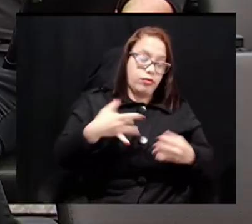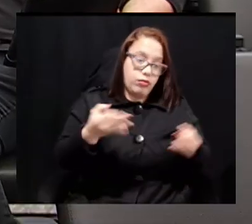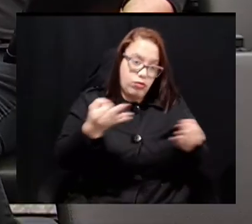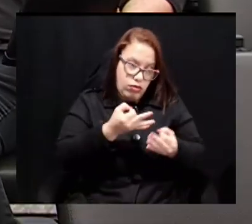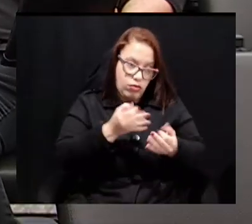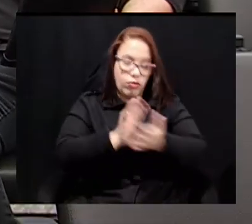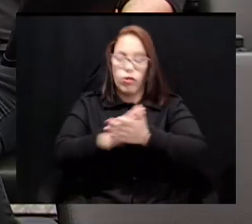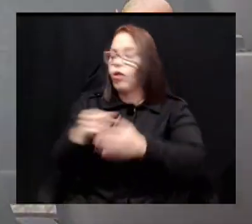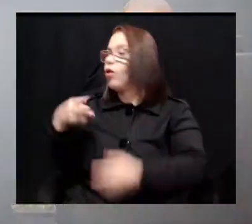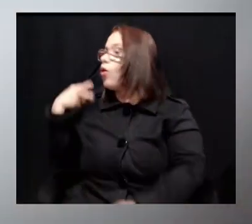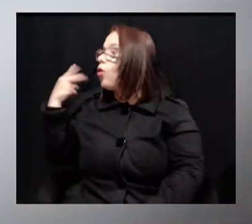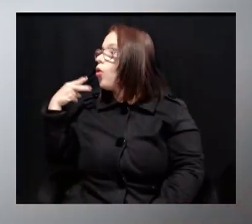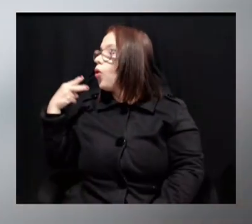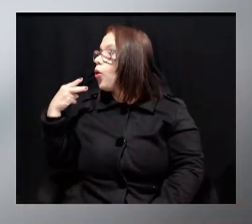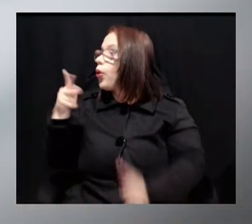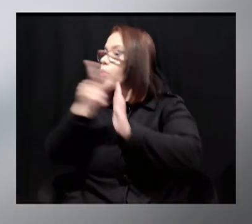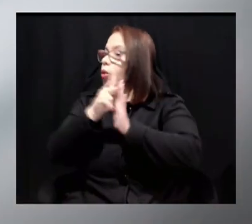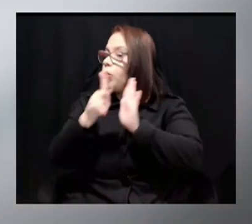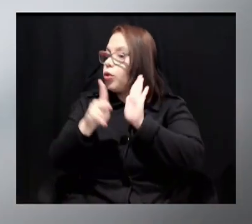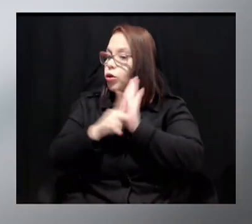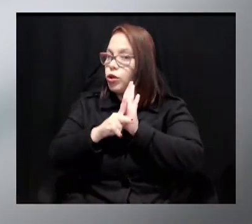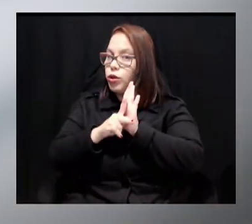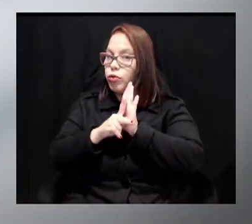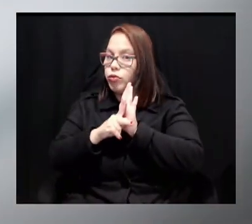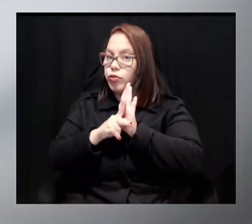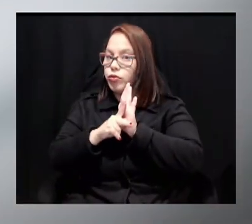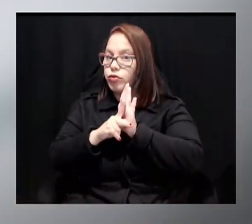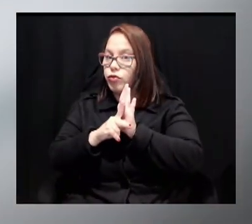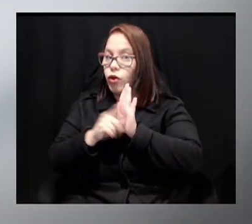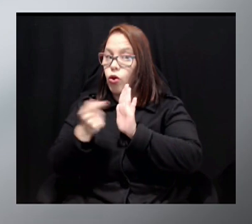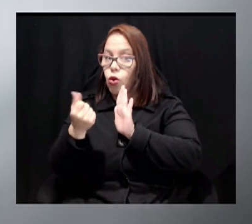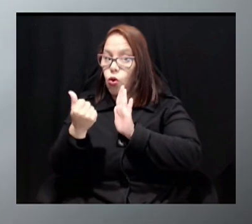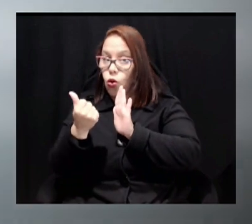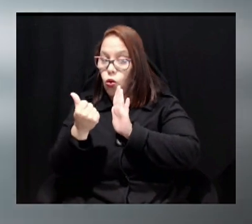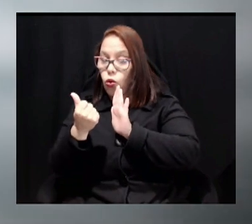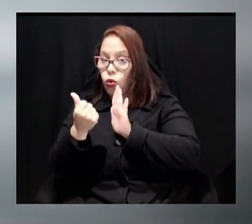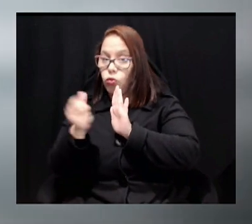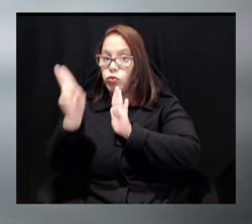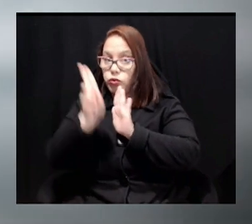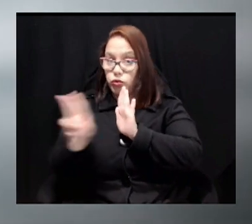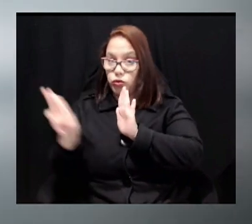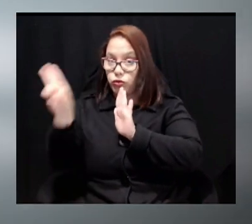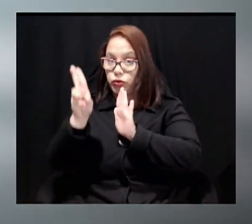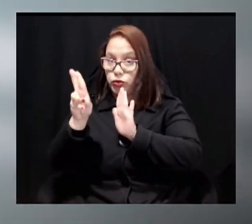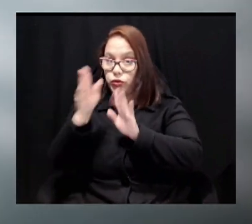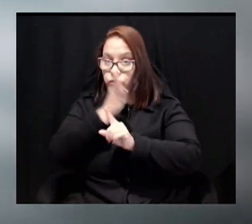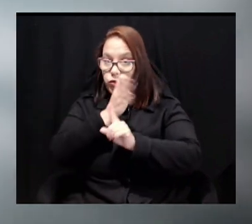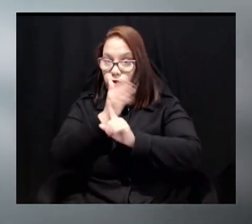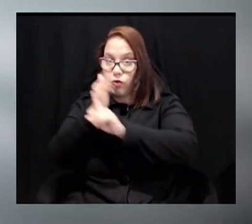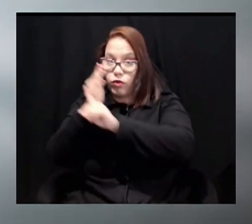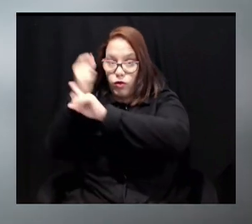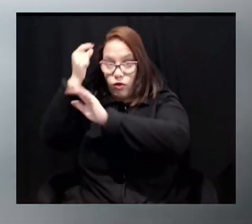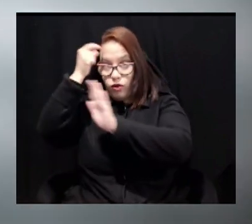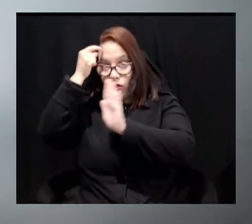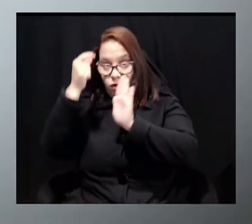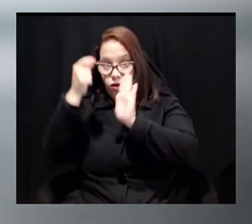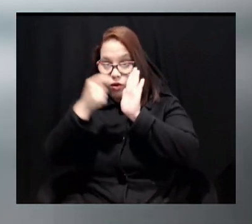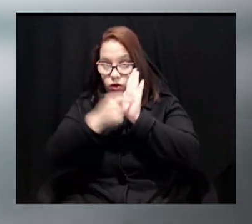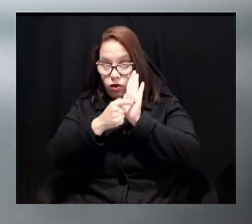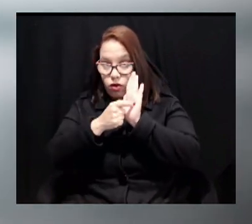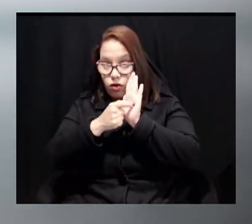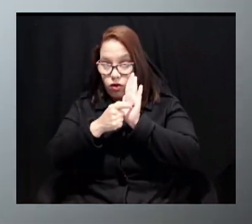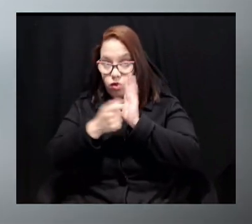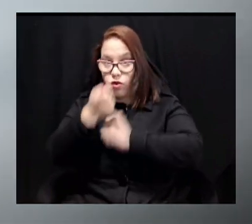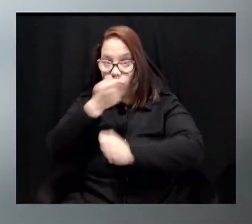falar sobre os seus projetos, A gente tem um aqui que dispõe sobre a utilização da tecnologia de inteligência artificial no âmbito da